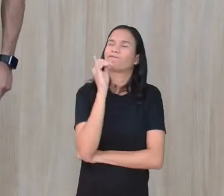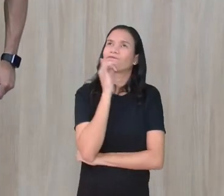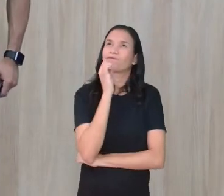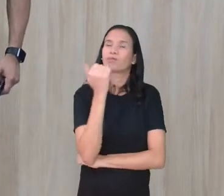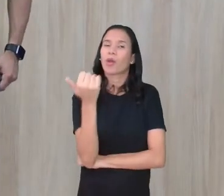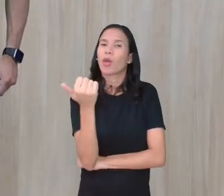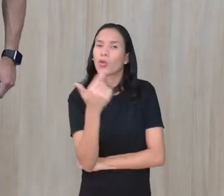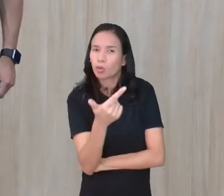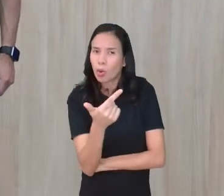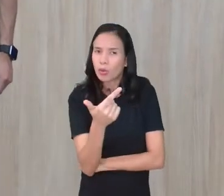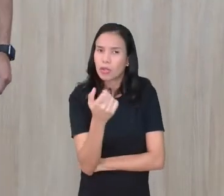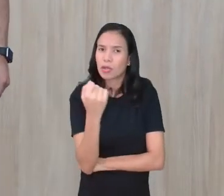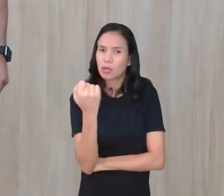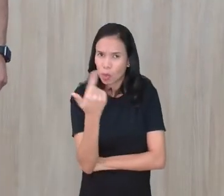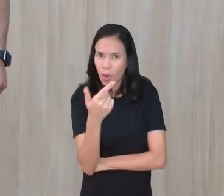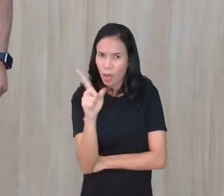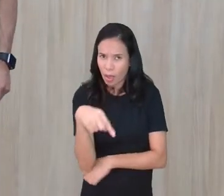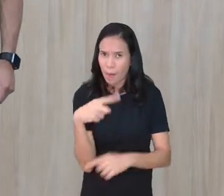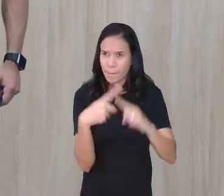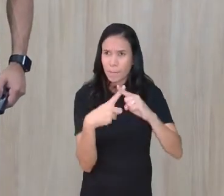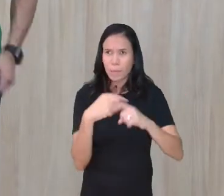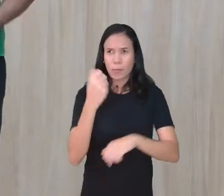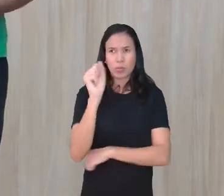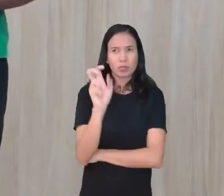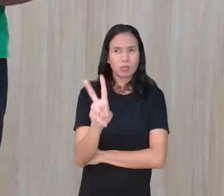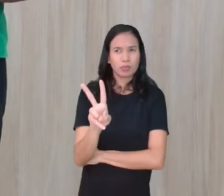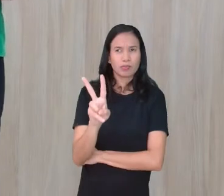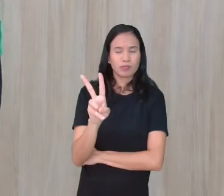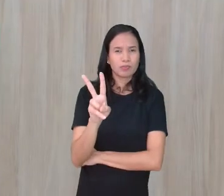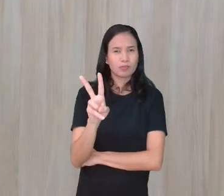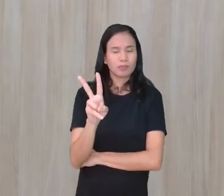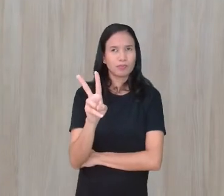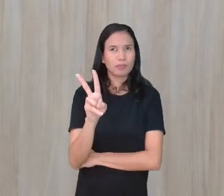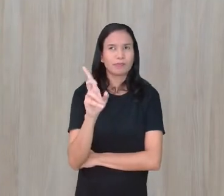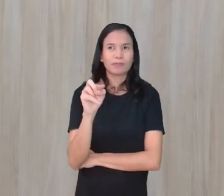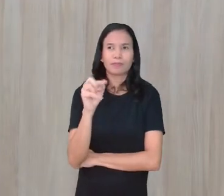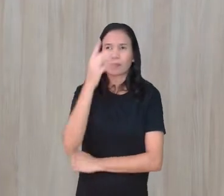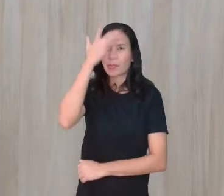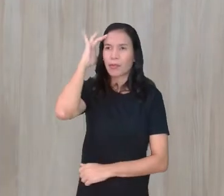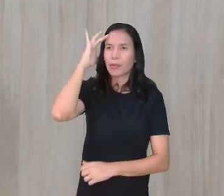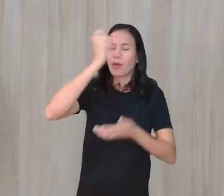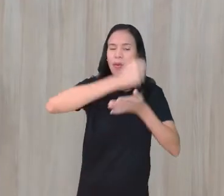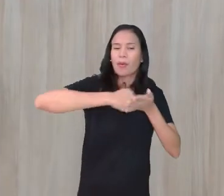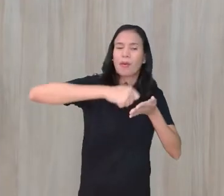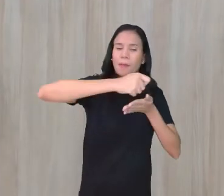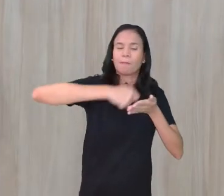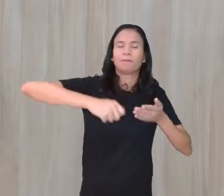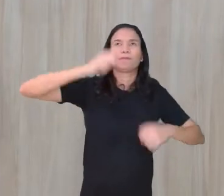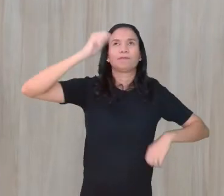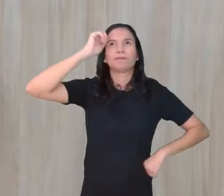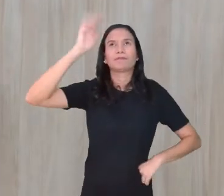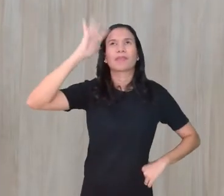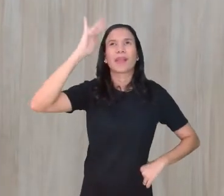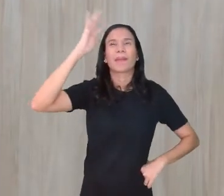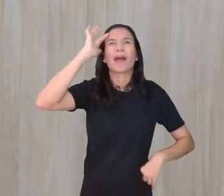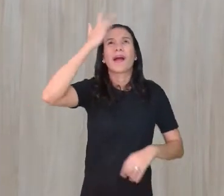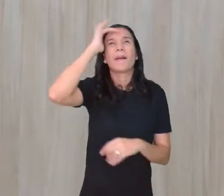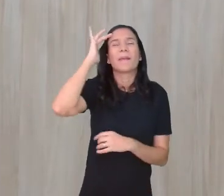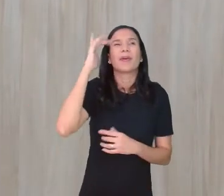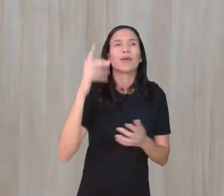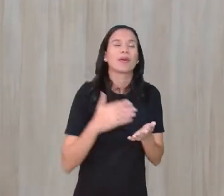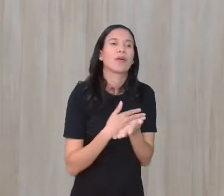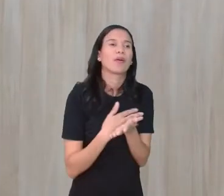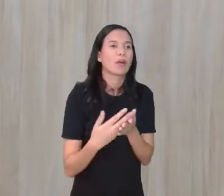12 é múltiplo de 2, então, você vai escrever, imagina que trabalho, né? Você vai